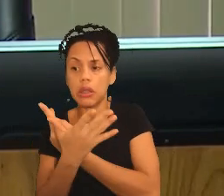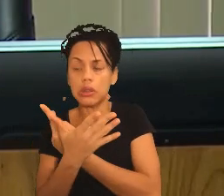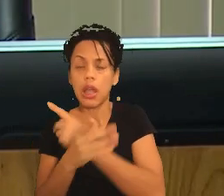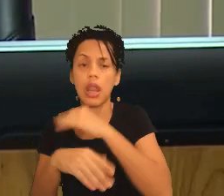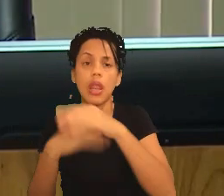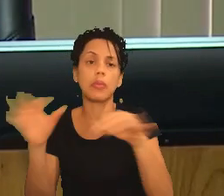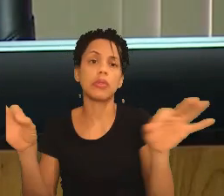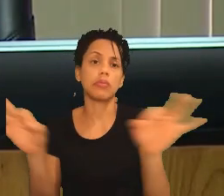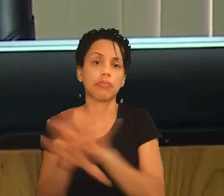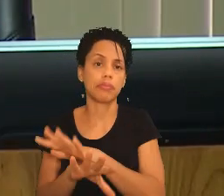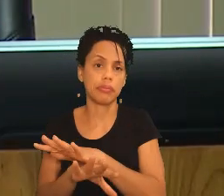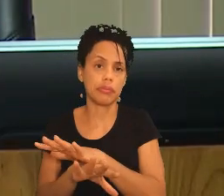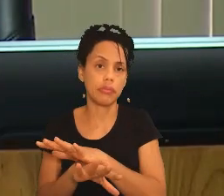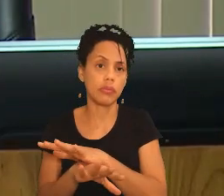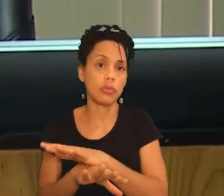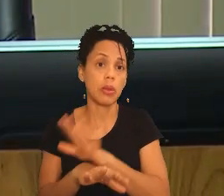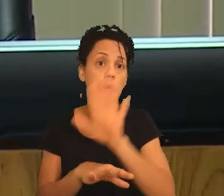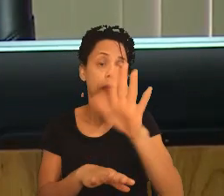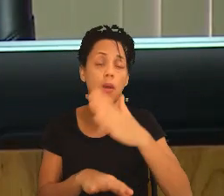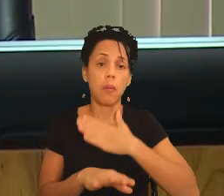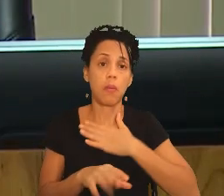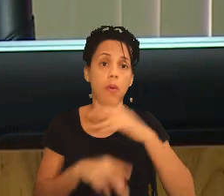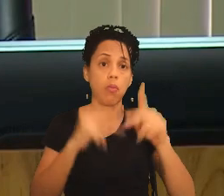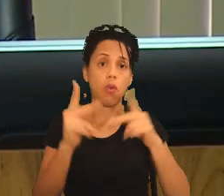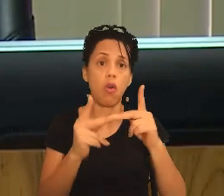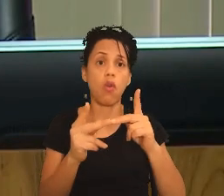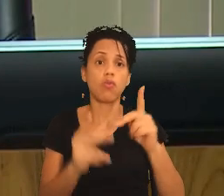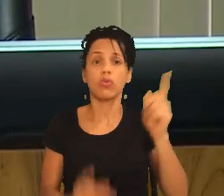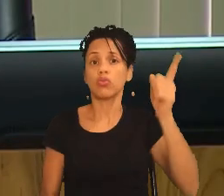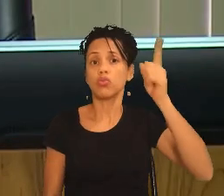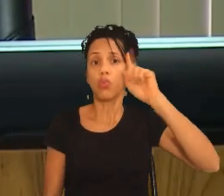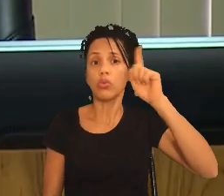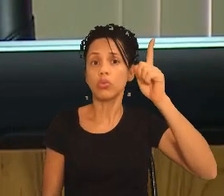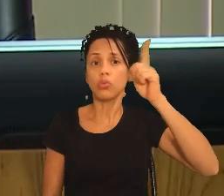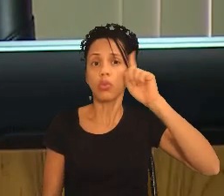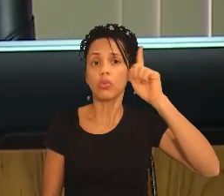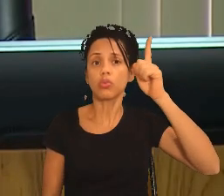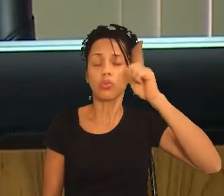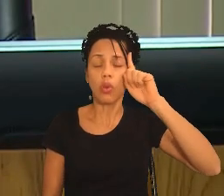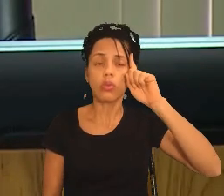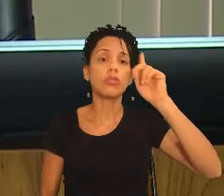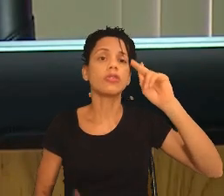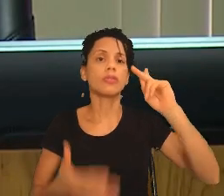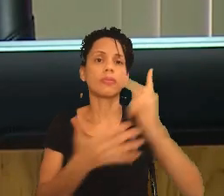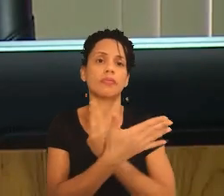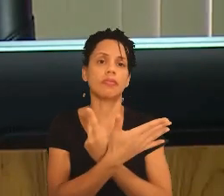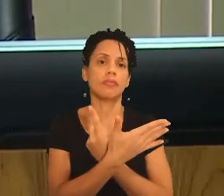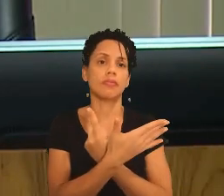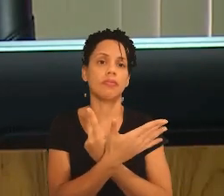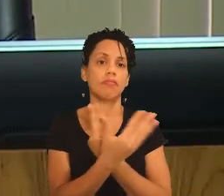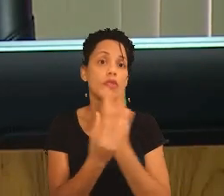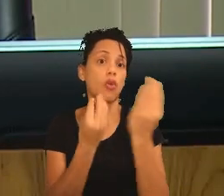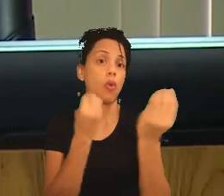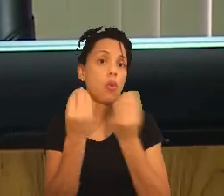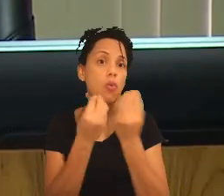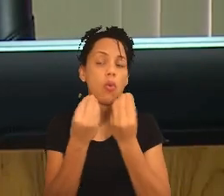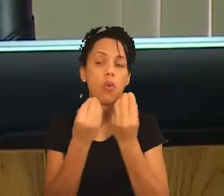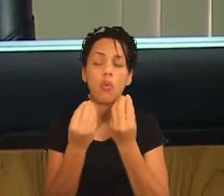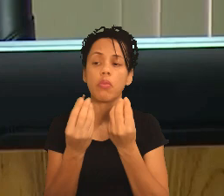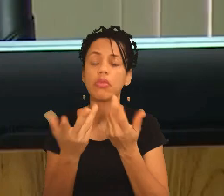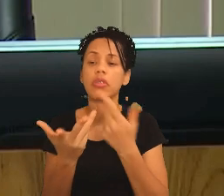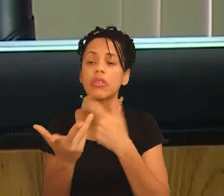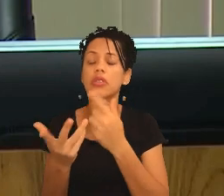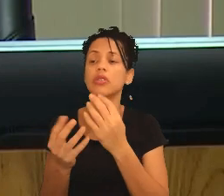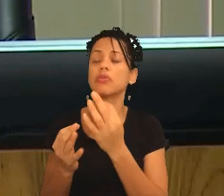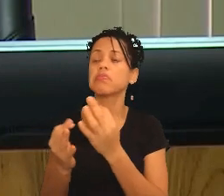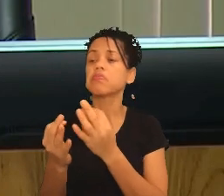Vitor e como que essas coisas passam, né? Tipo, o crime, ele aconteceu, passou. Mas para o meu